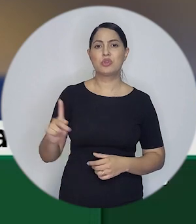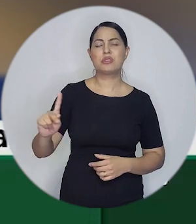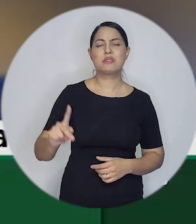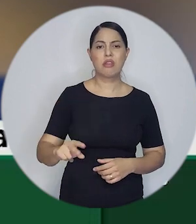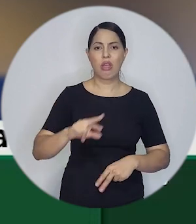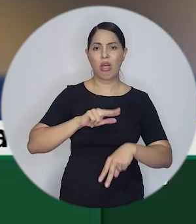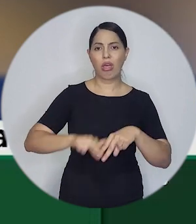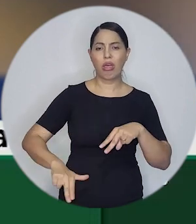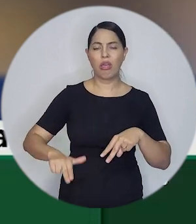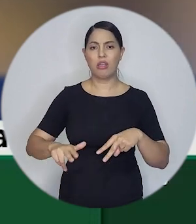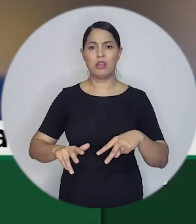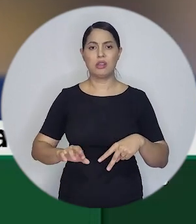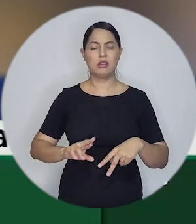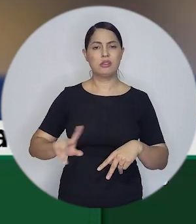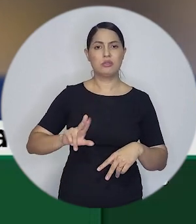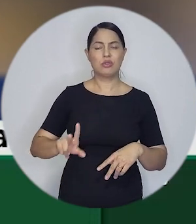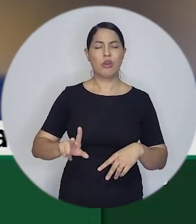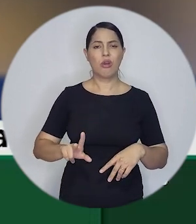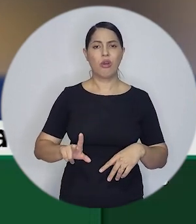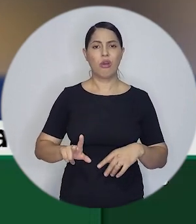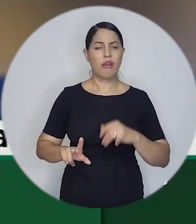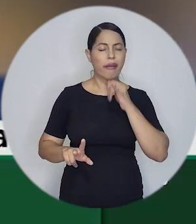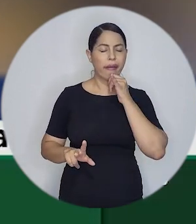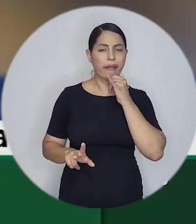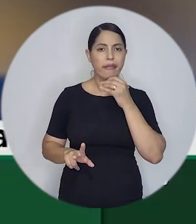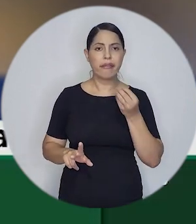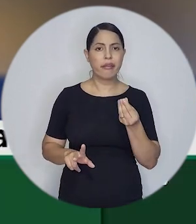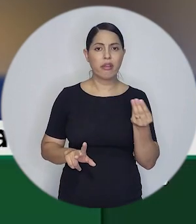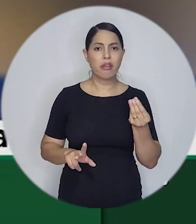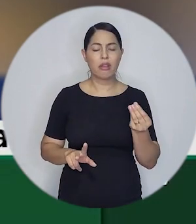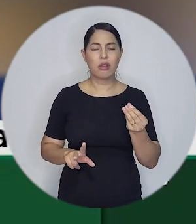seu sexo, não apenas por conta de assédio,